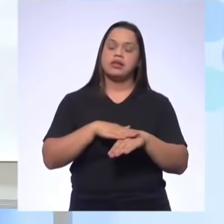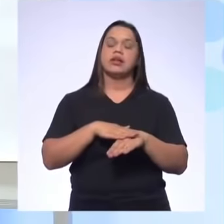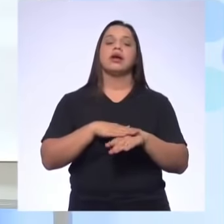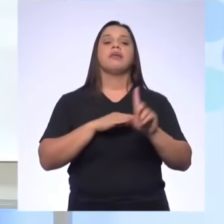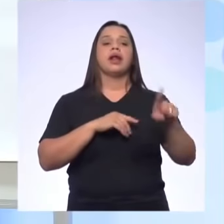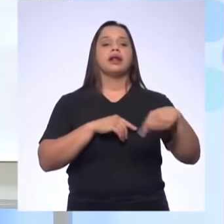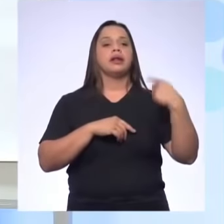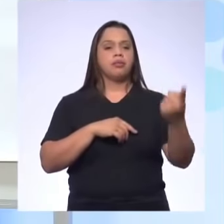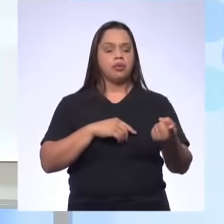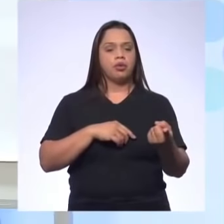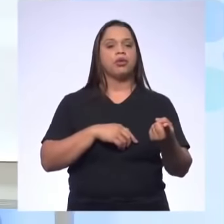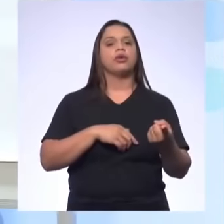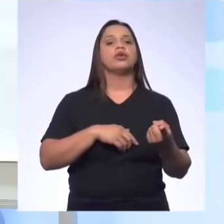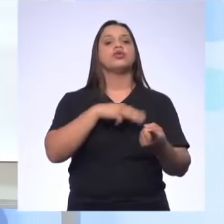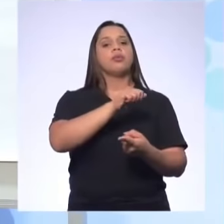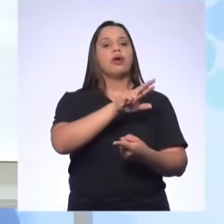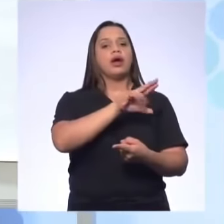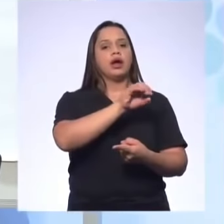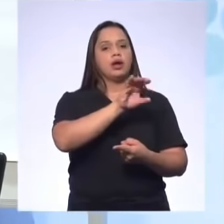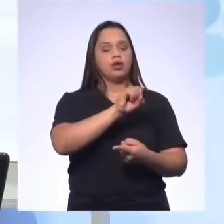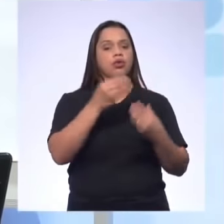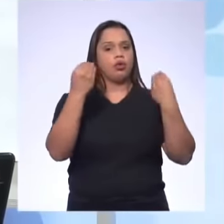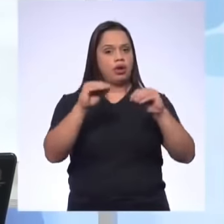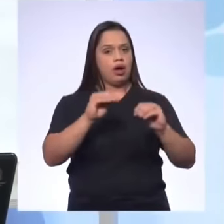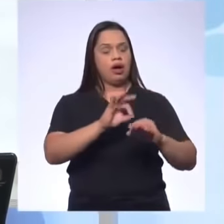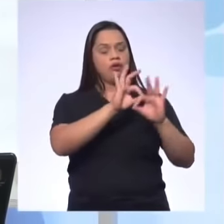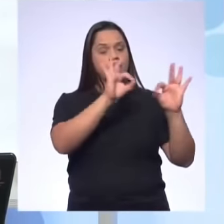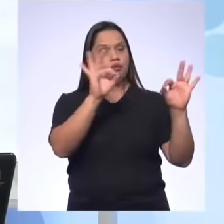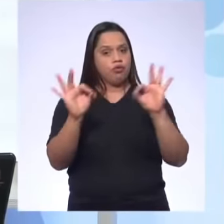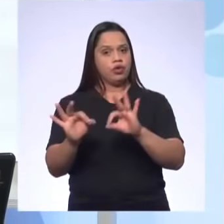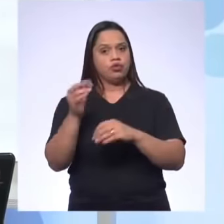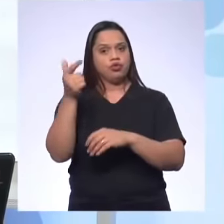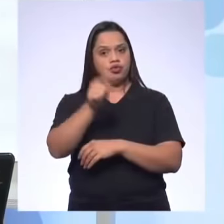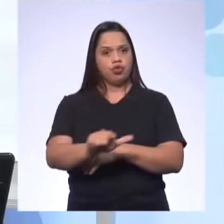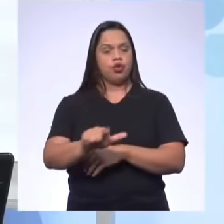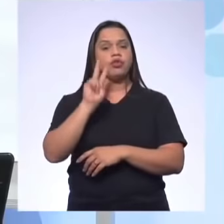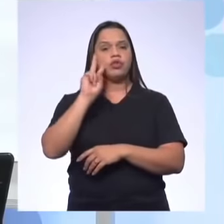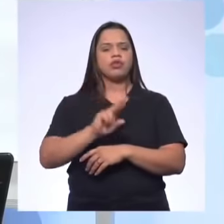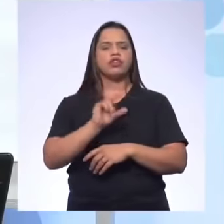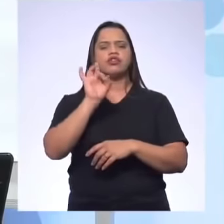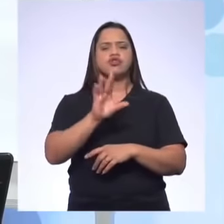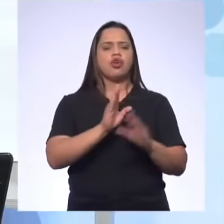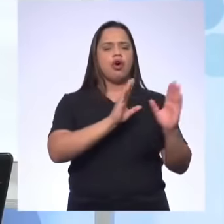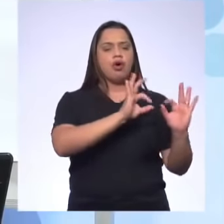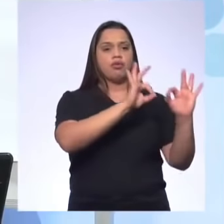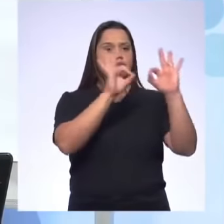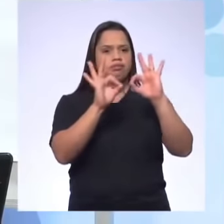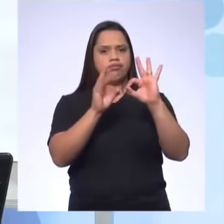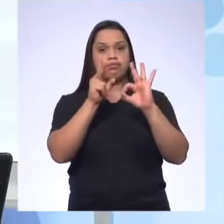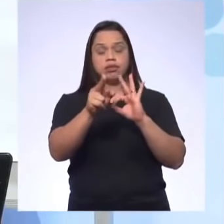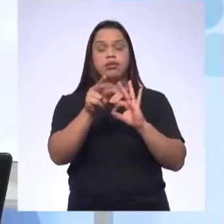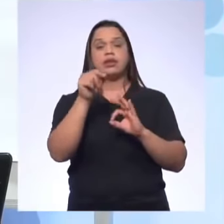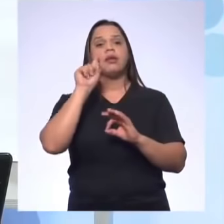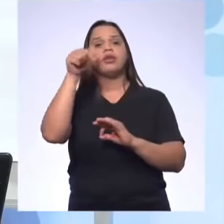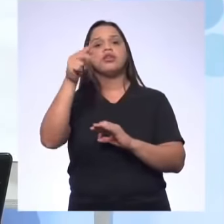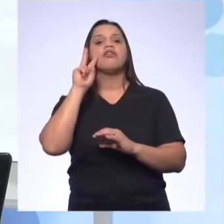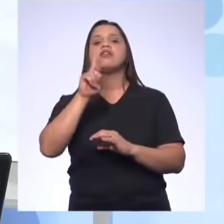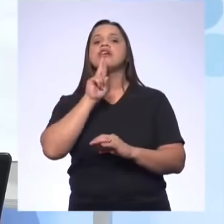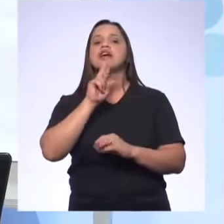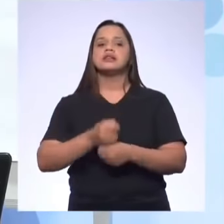o vídeo novamente e vocês vão assistir só uma parte do vídeo e vocês vão direto para a interação